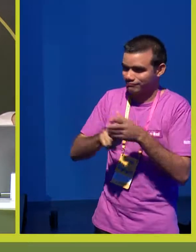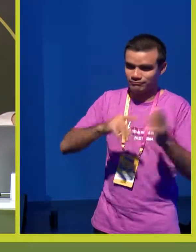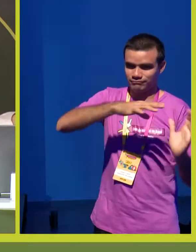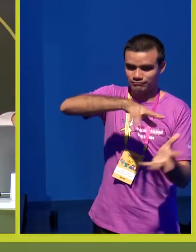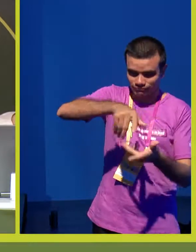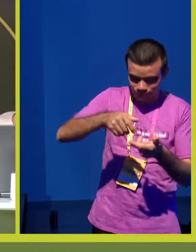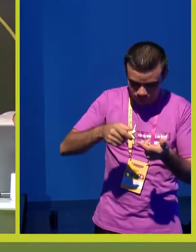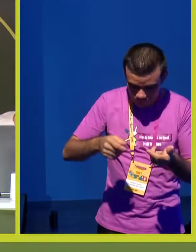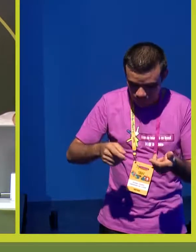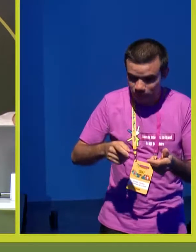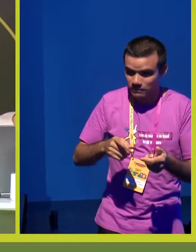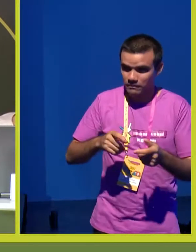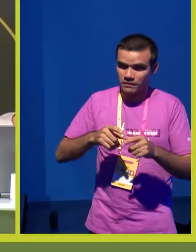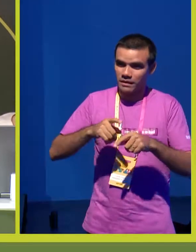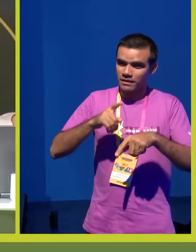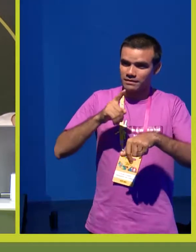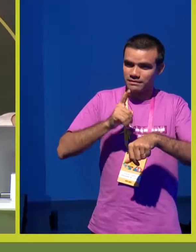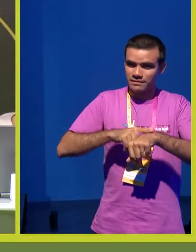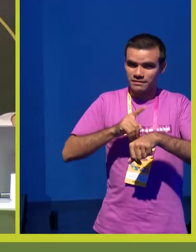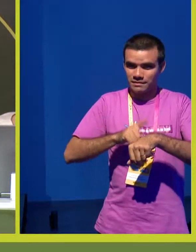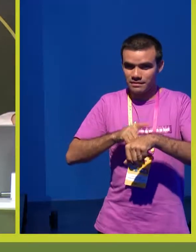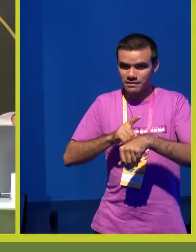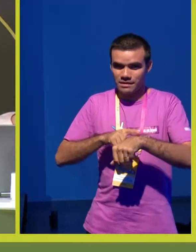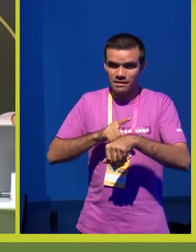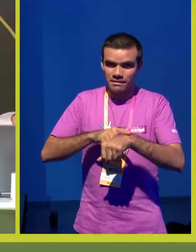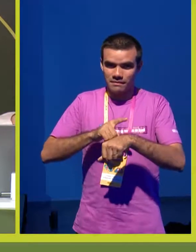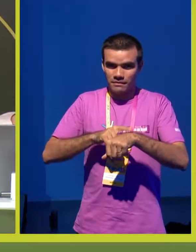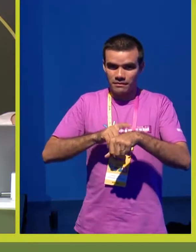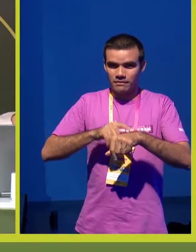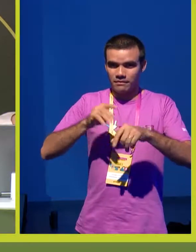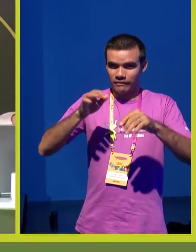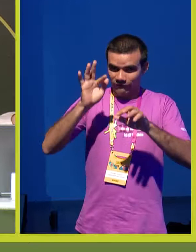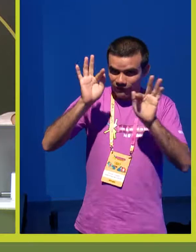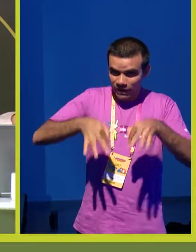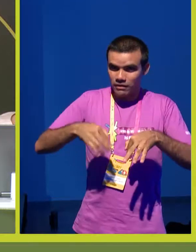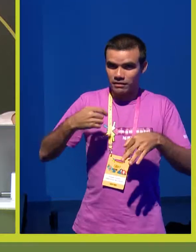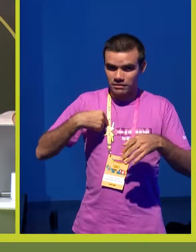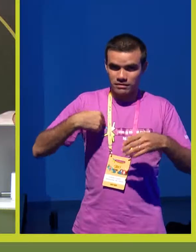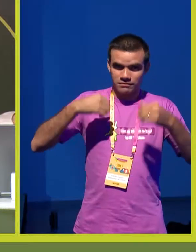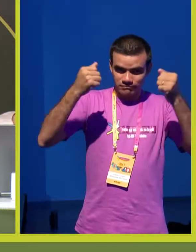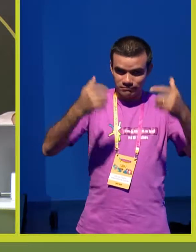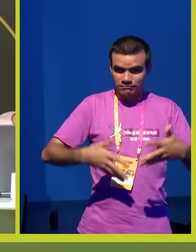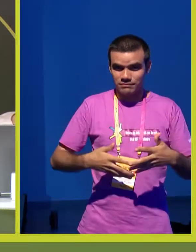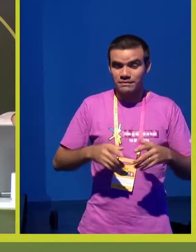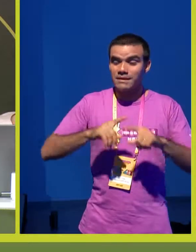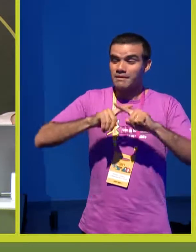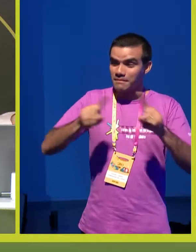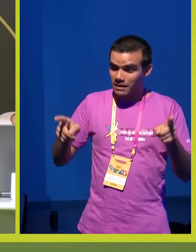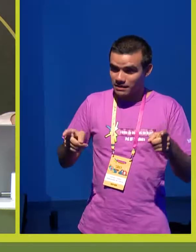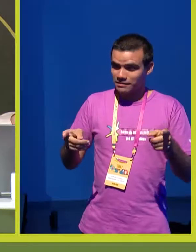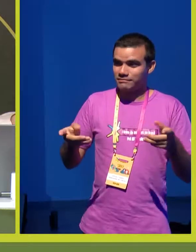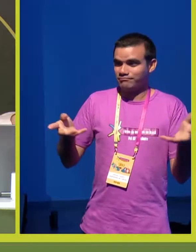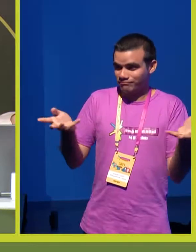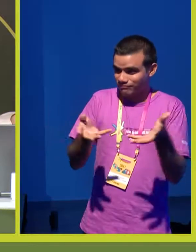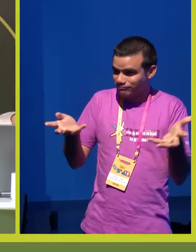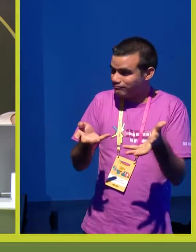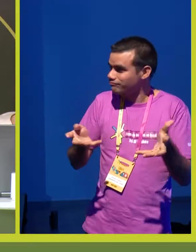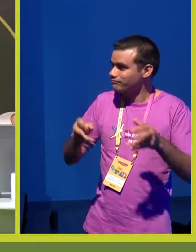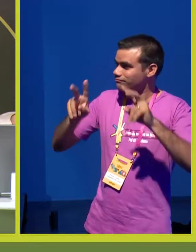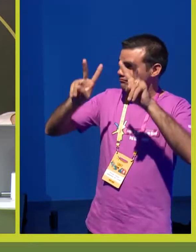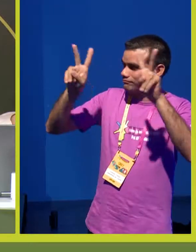Se houver tempo, no final, eu aponto alguns aspectos sobre ela, mas isso ainda é um tema